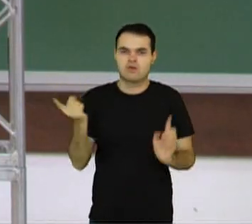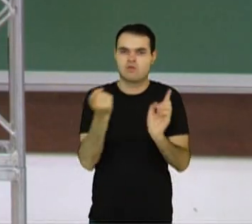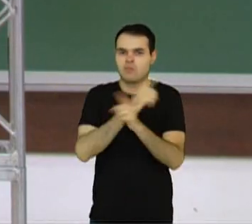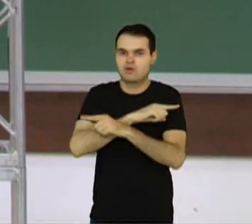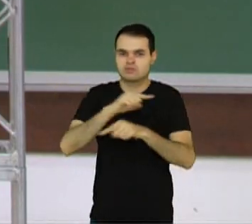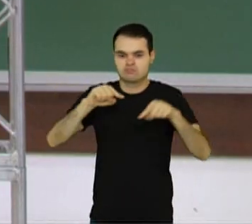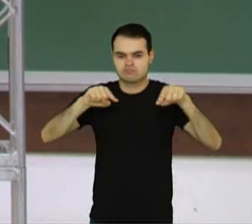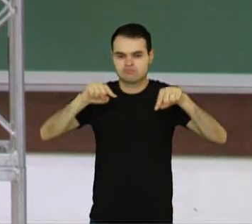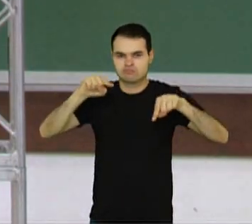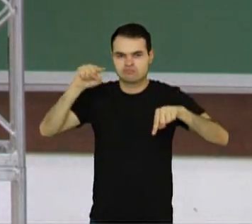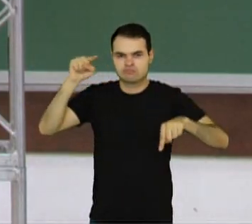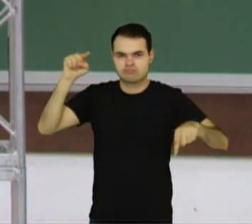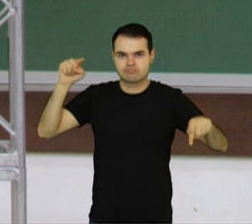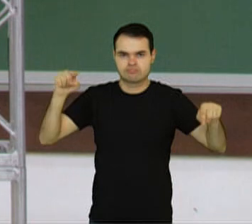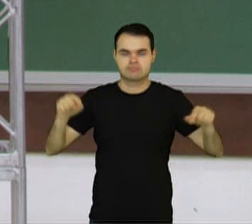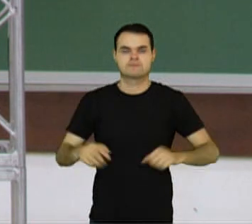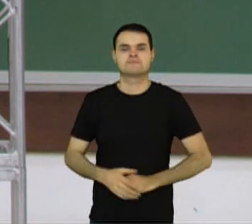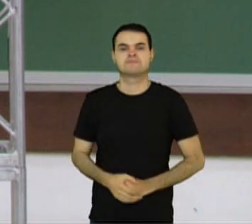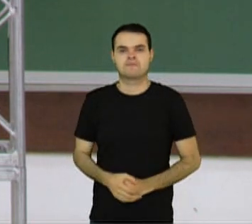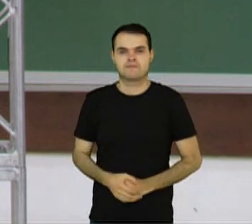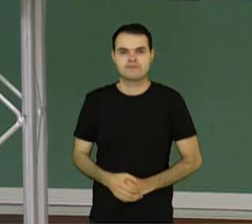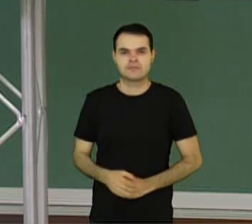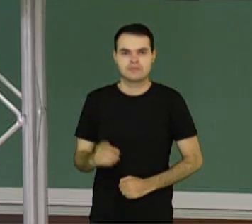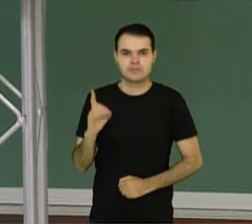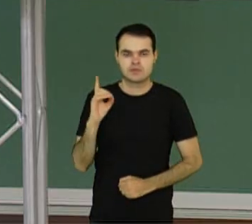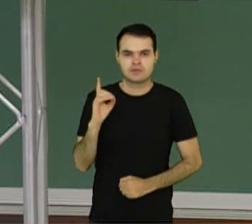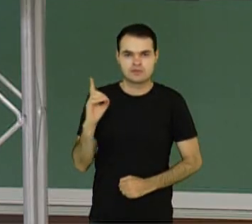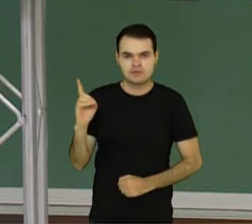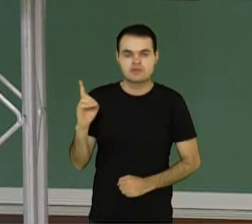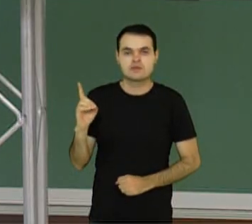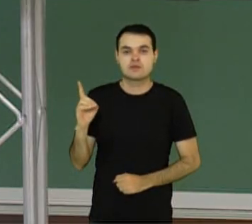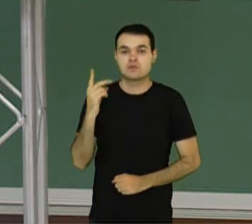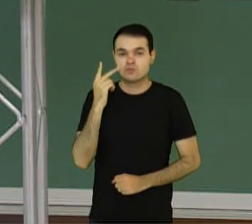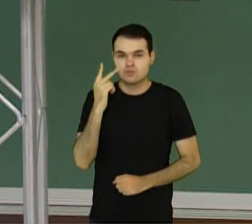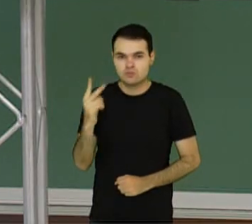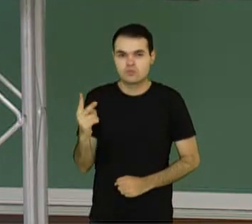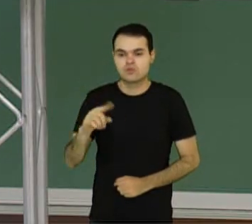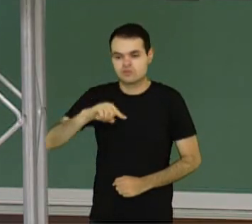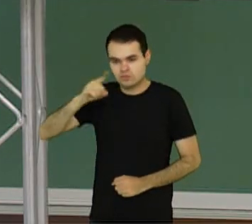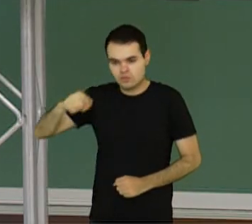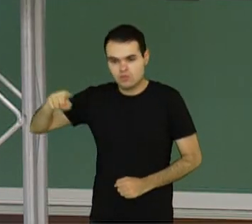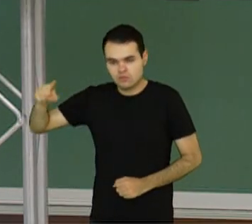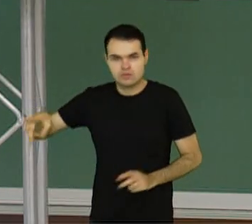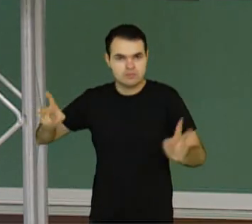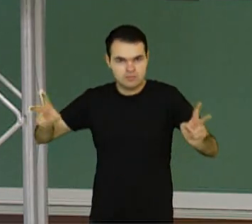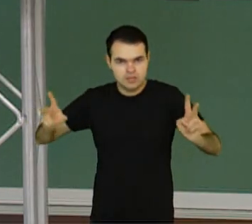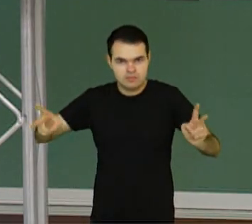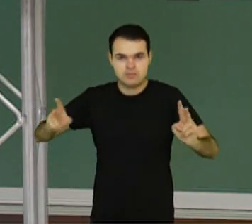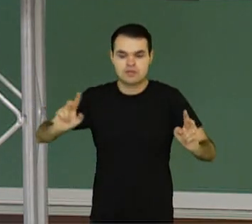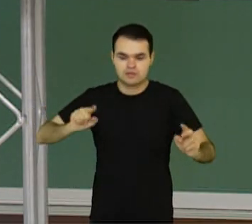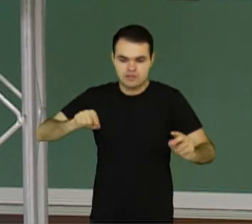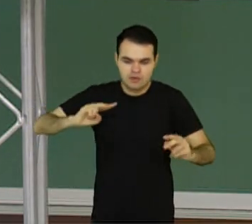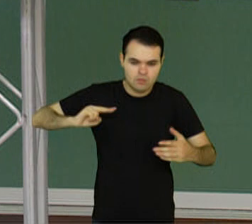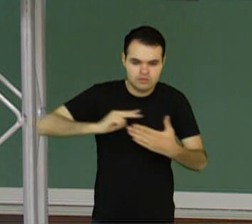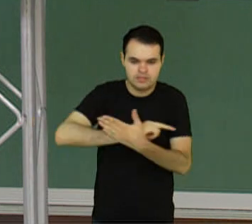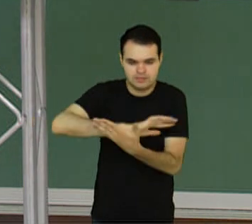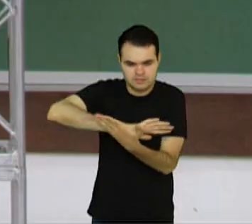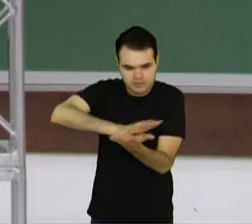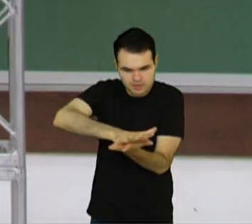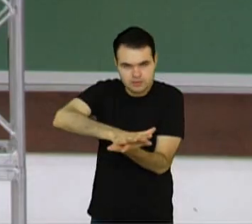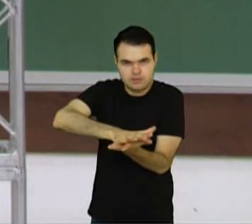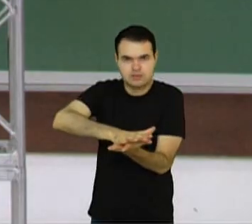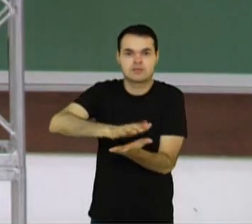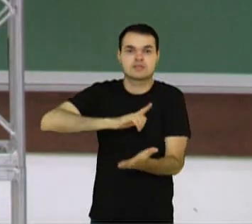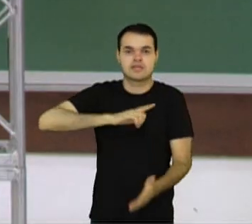opostas. Vamos ali a letra D. Quando duas ondas de mesma amplitude sofrem interferência destrutiva, ocorre a aniquilação. Perfeito,